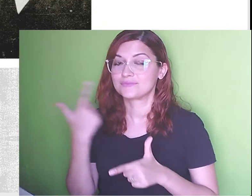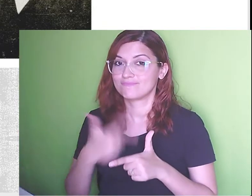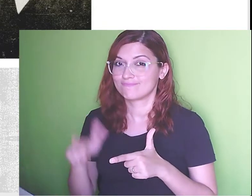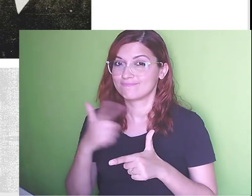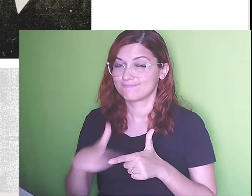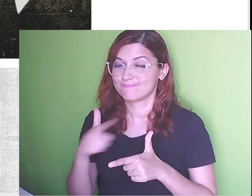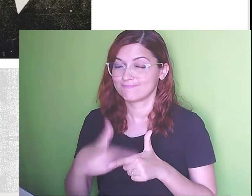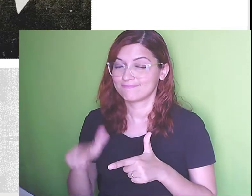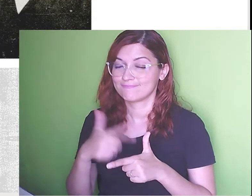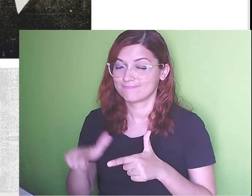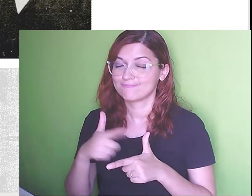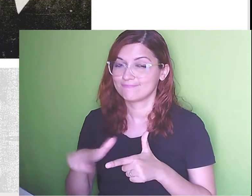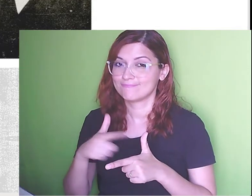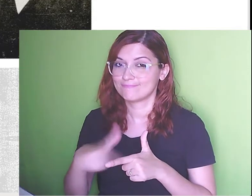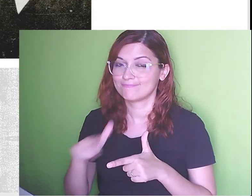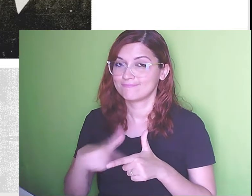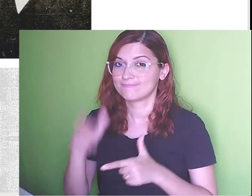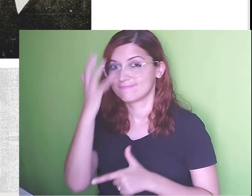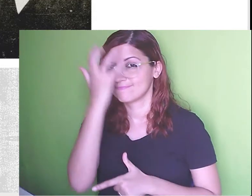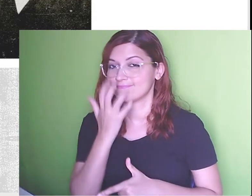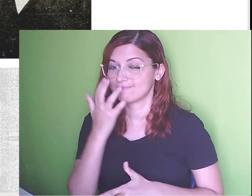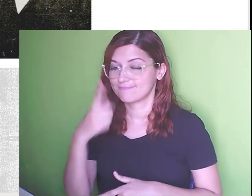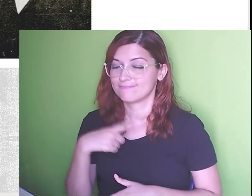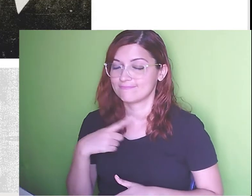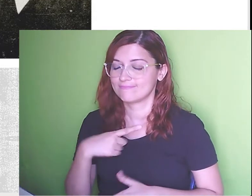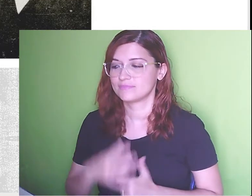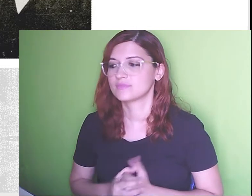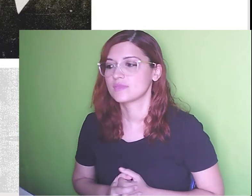Então, isso causou grandes problemas.